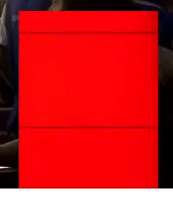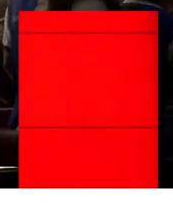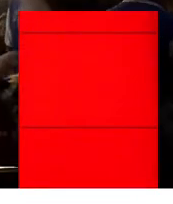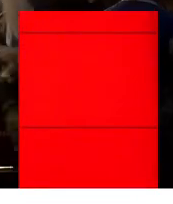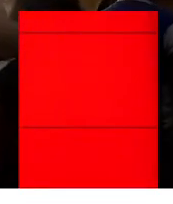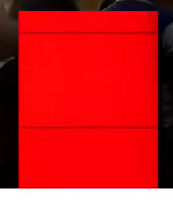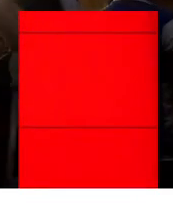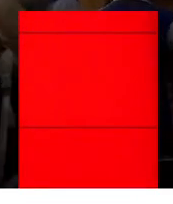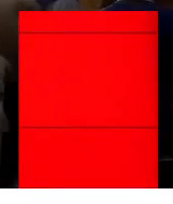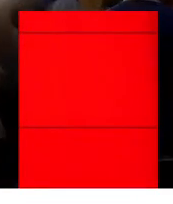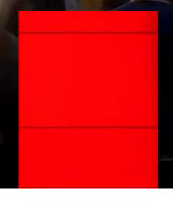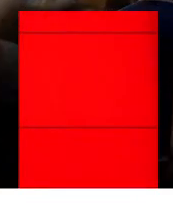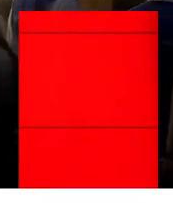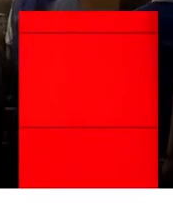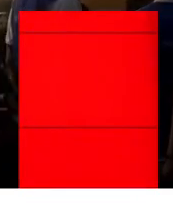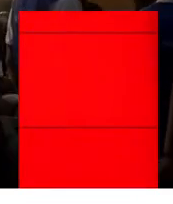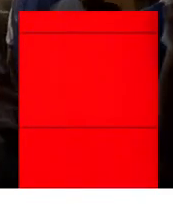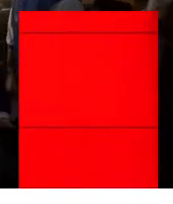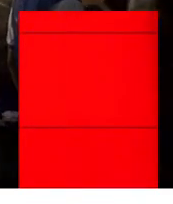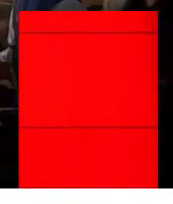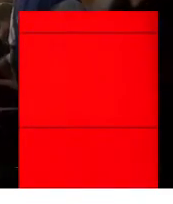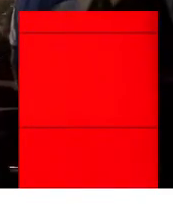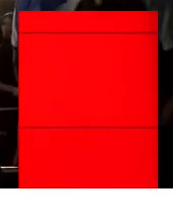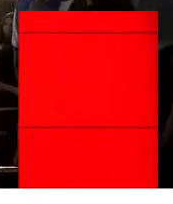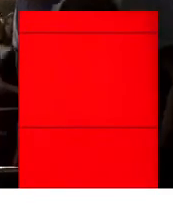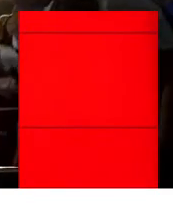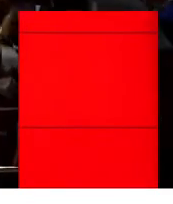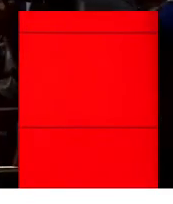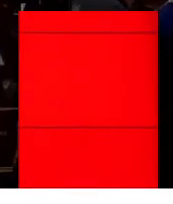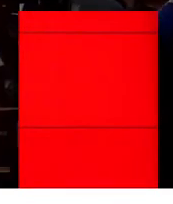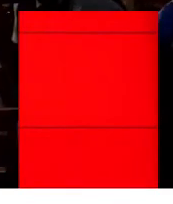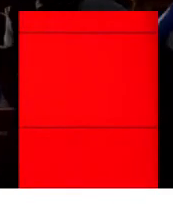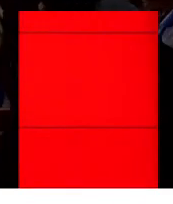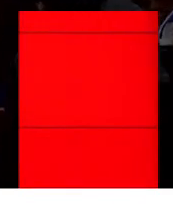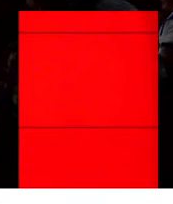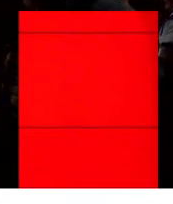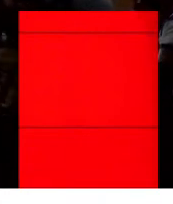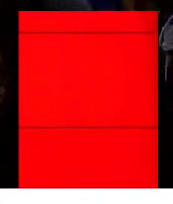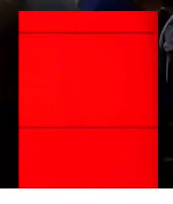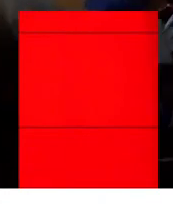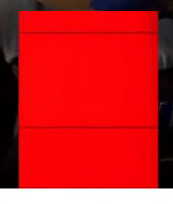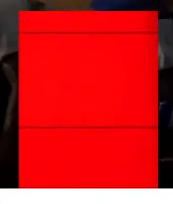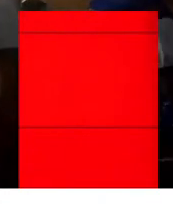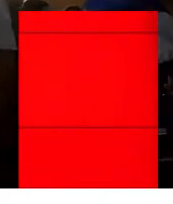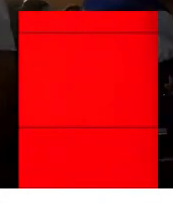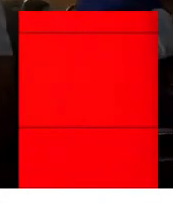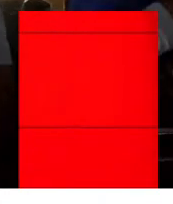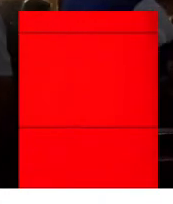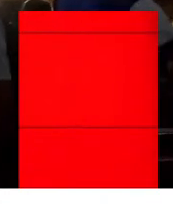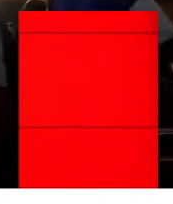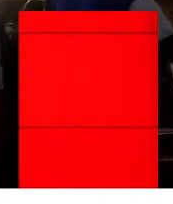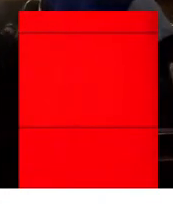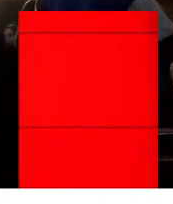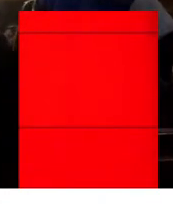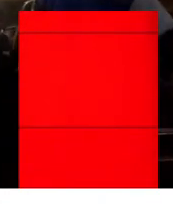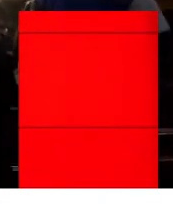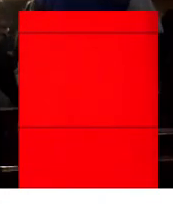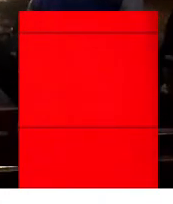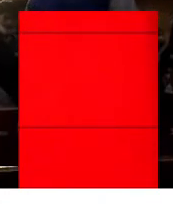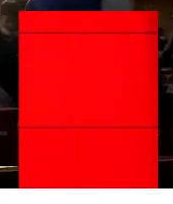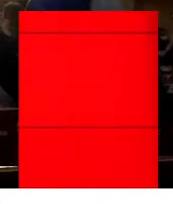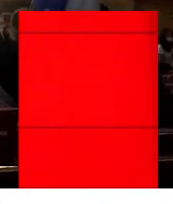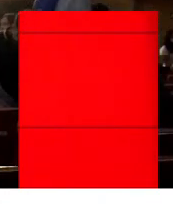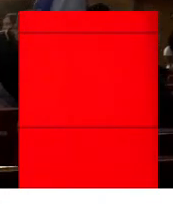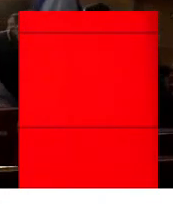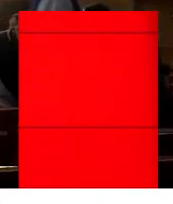as escolas, não pode ficar ninguém dentro do teatro na hora do lanche, que tem alunos que vão deixar seus pertences, a gente poder fazer